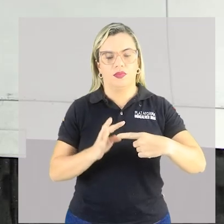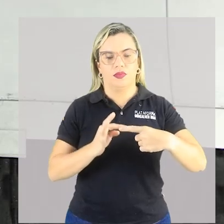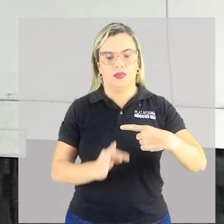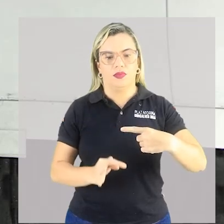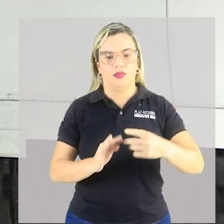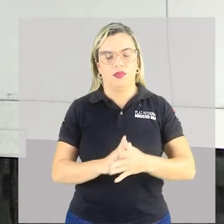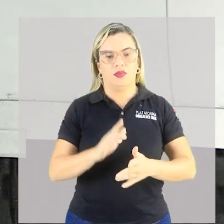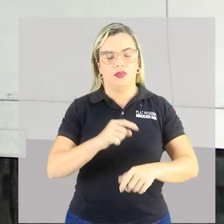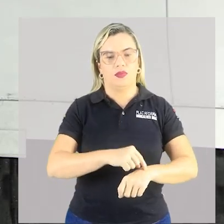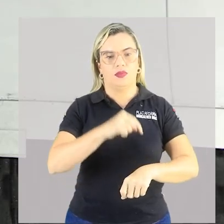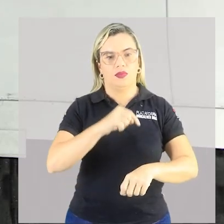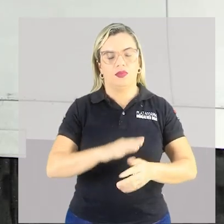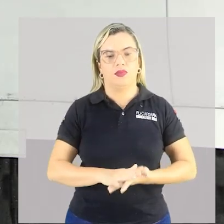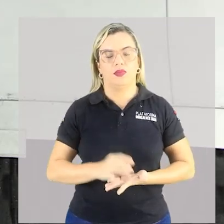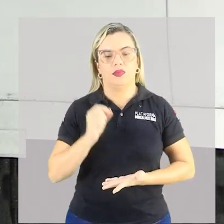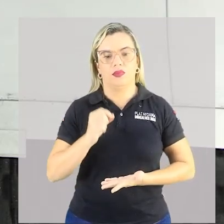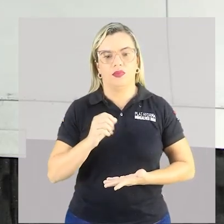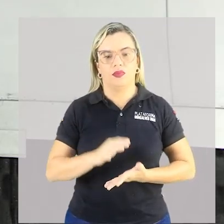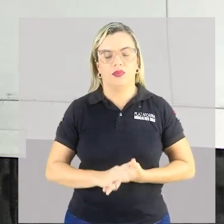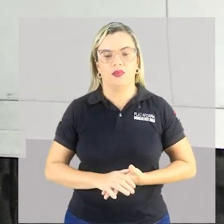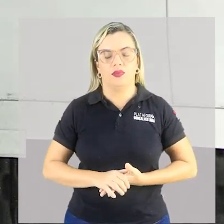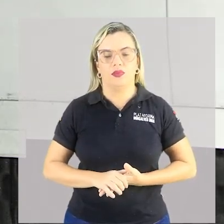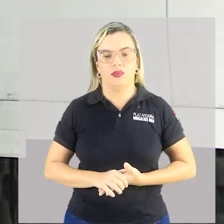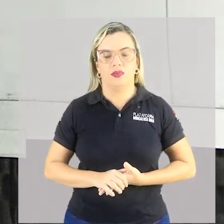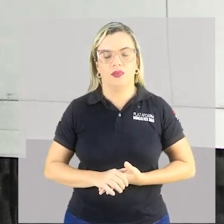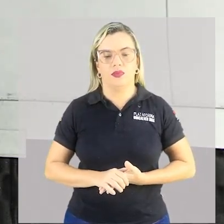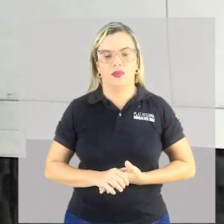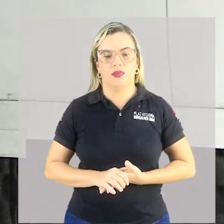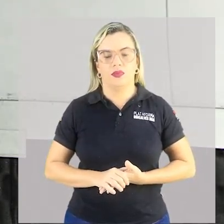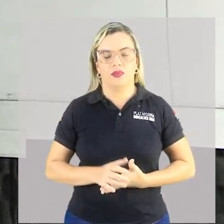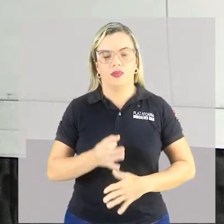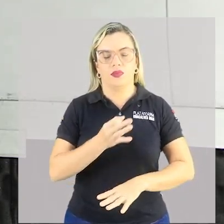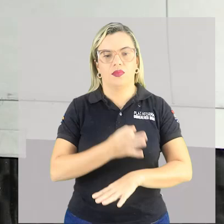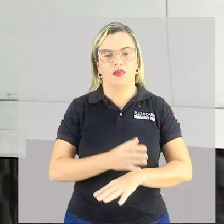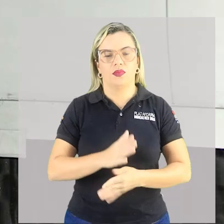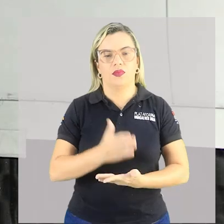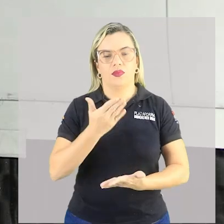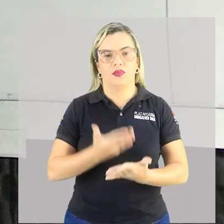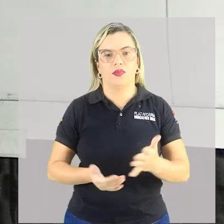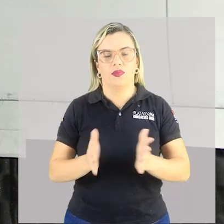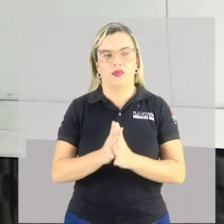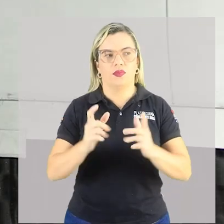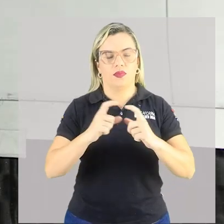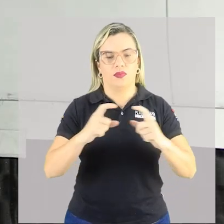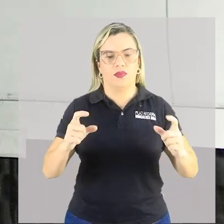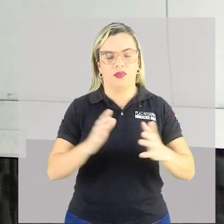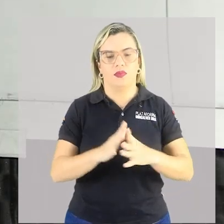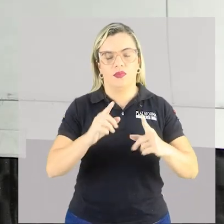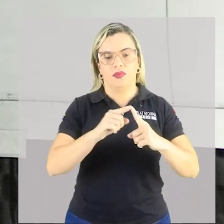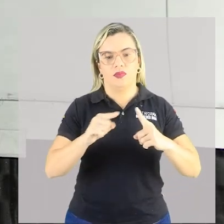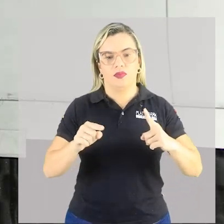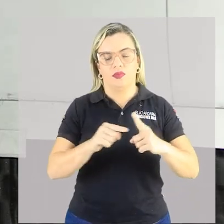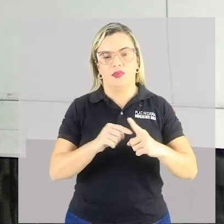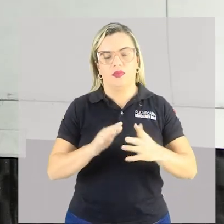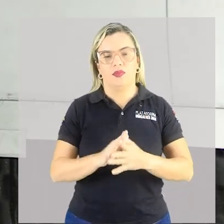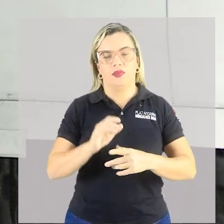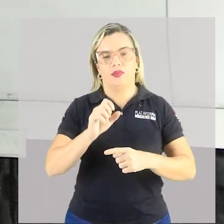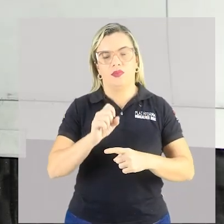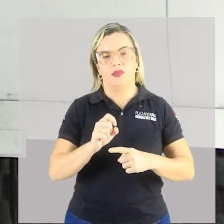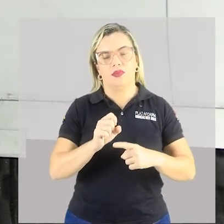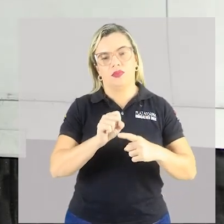tempo, beleza? Distância dividido pelo tempo, que é aquela fórmula famosa da física, Delta S sobre delta T.